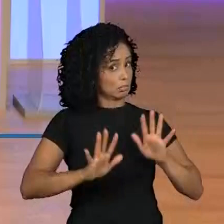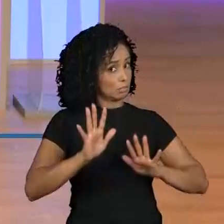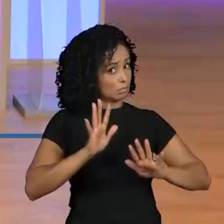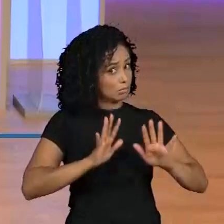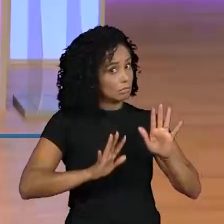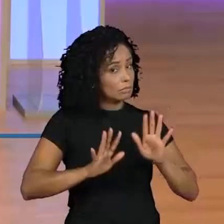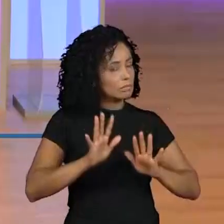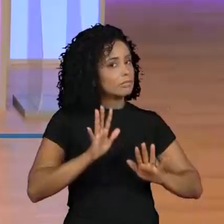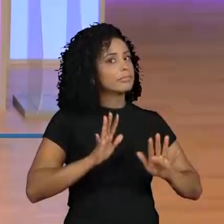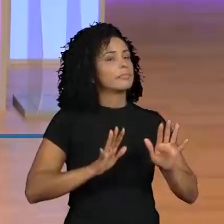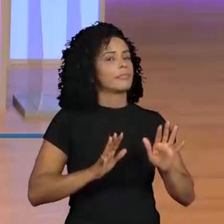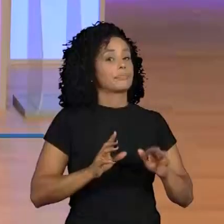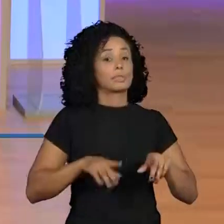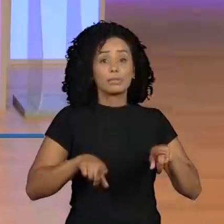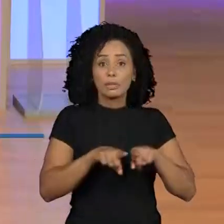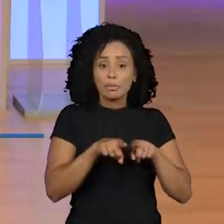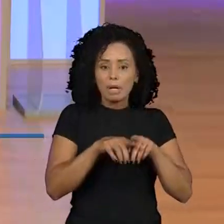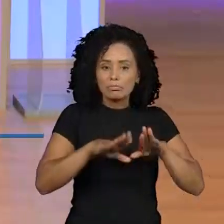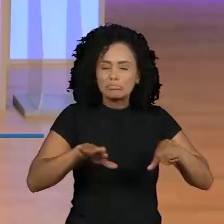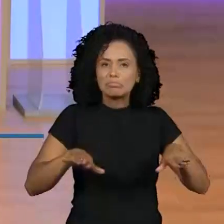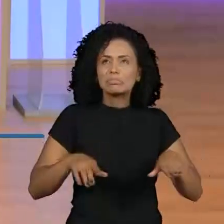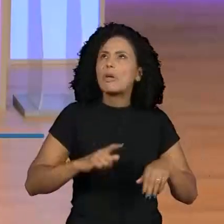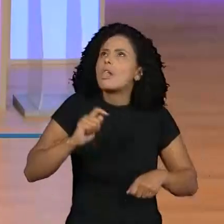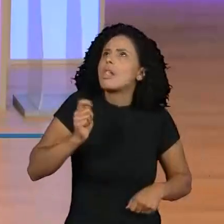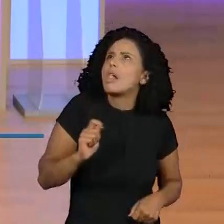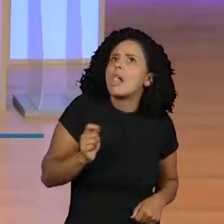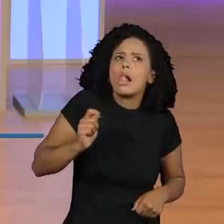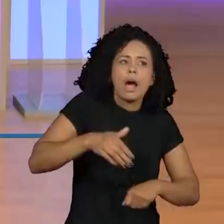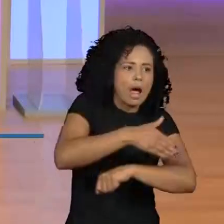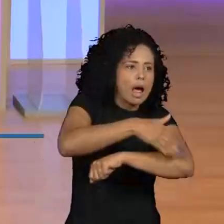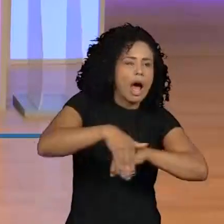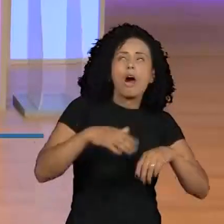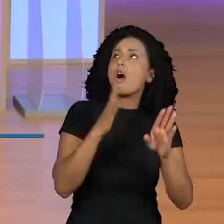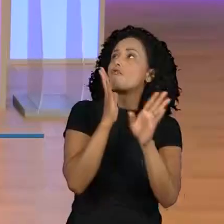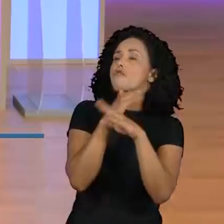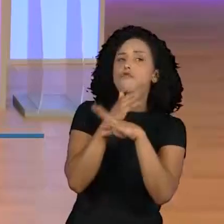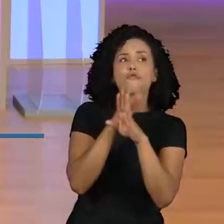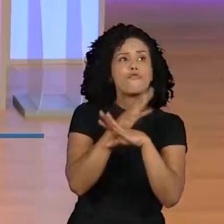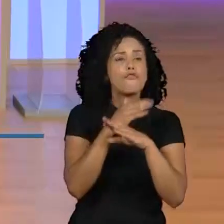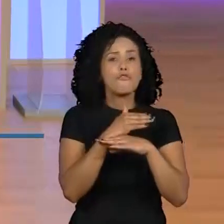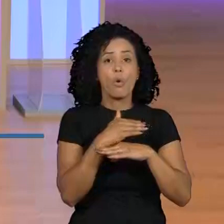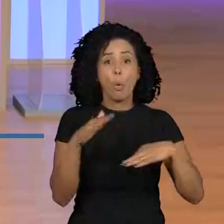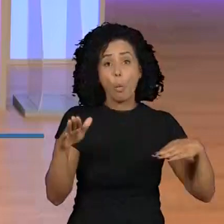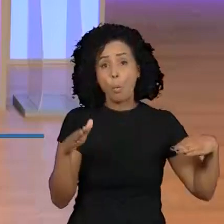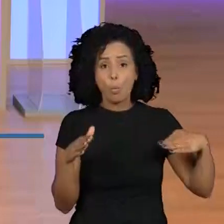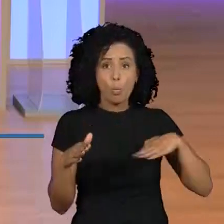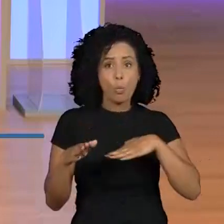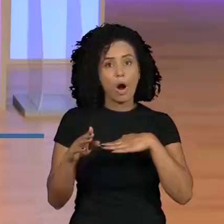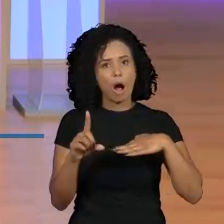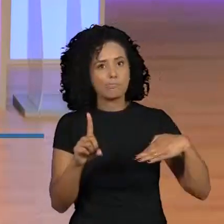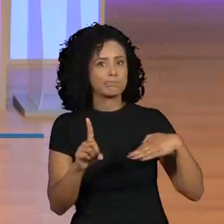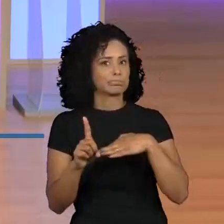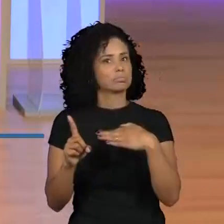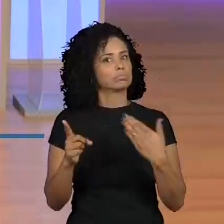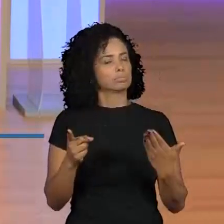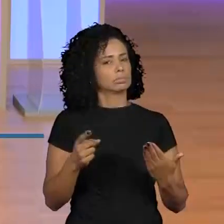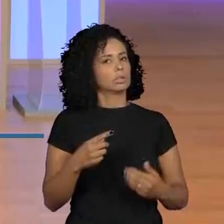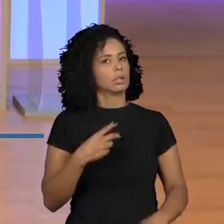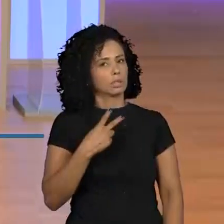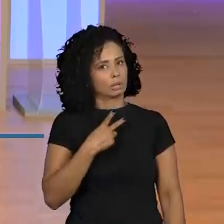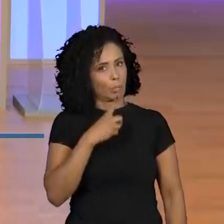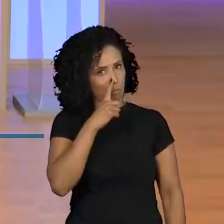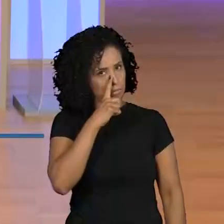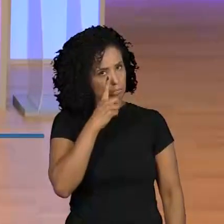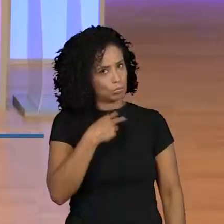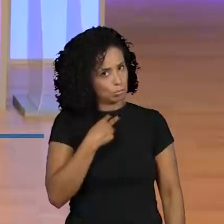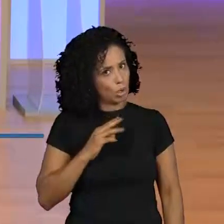não olham se vem carro, não presta atenção ali. Então, como você disse, o litoral é sempre o melhor local ali, ou um campo